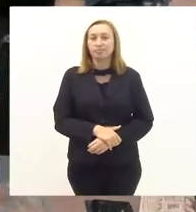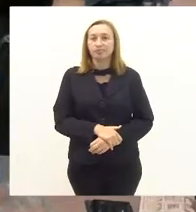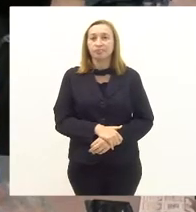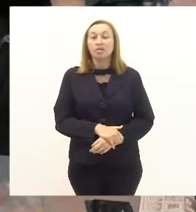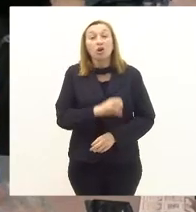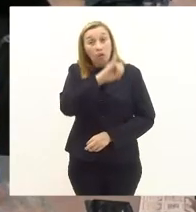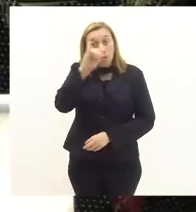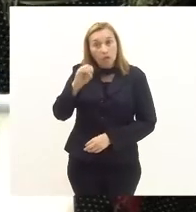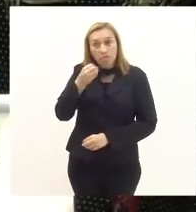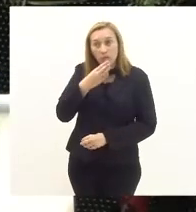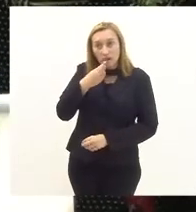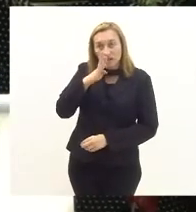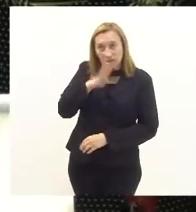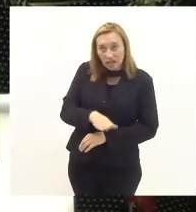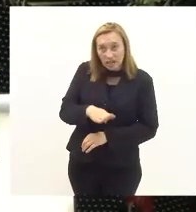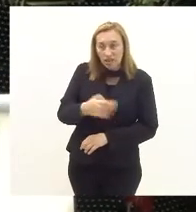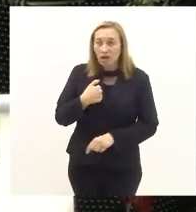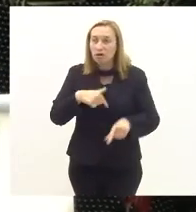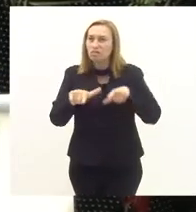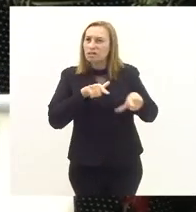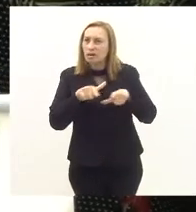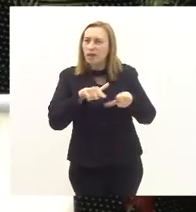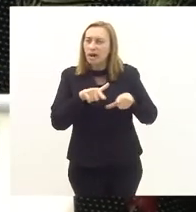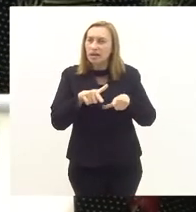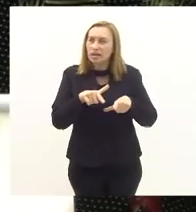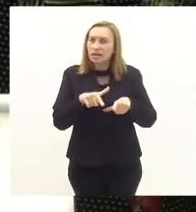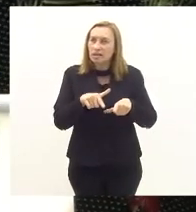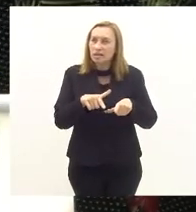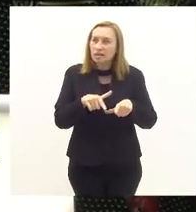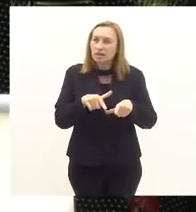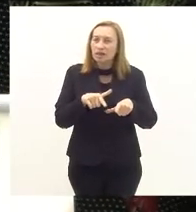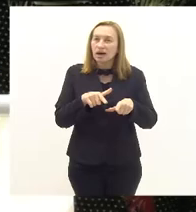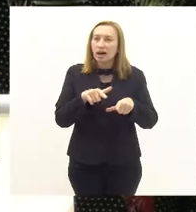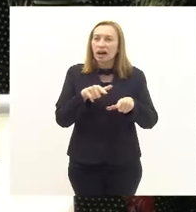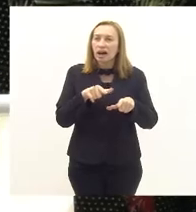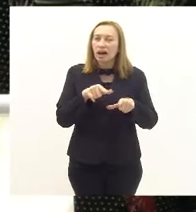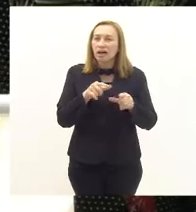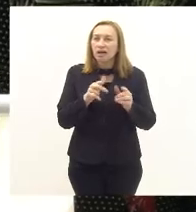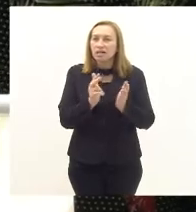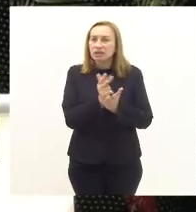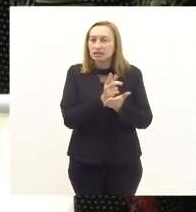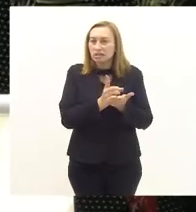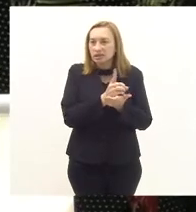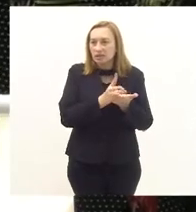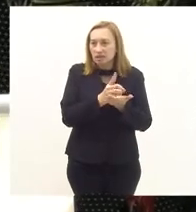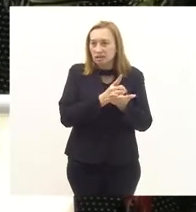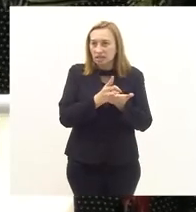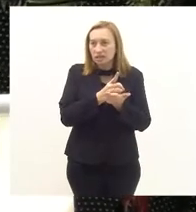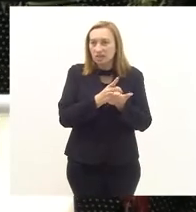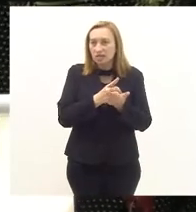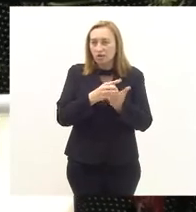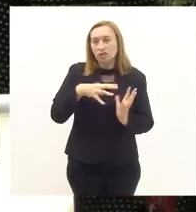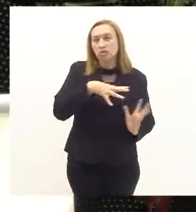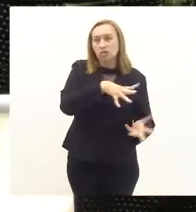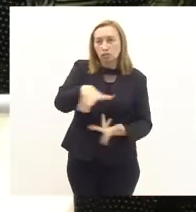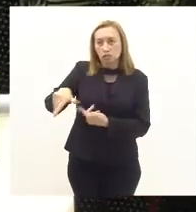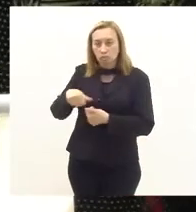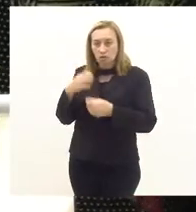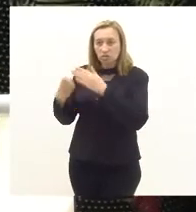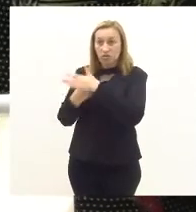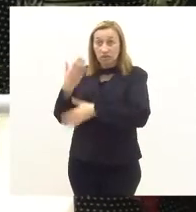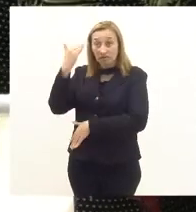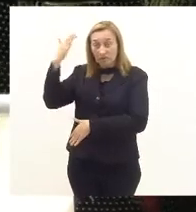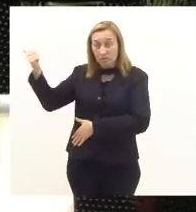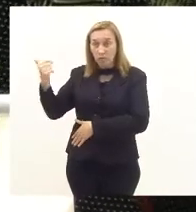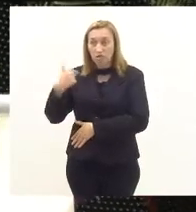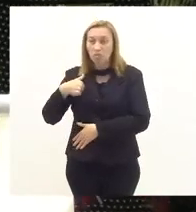Olá, boa tarde. Eu trabalho numa rede hoteleira internacional, uma das maiores do mundo. Eu trabalhava, estava trabalhando,